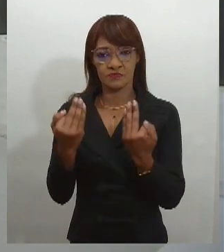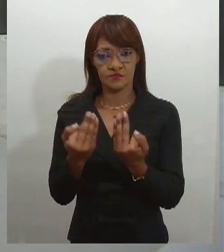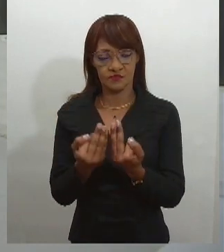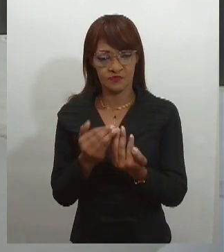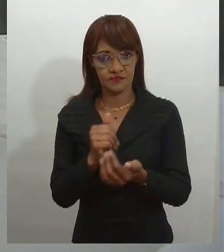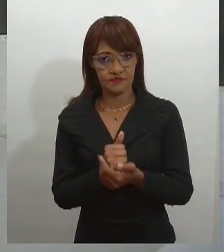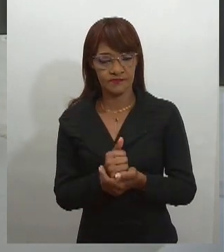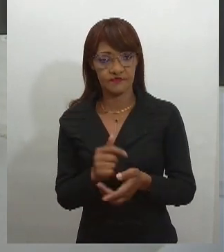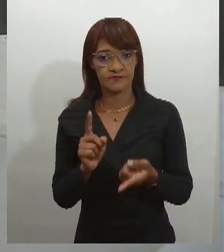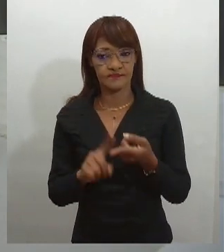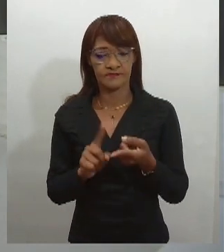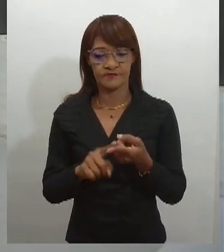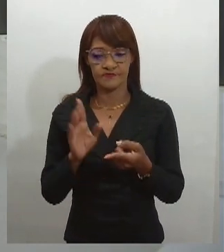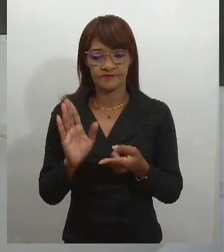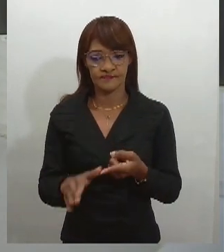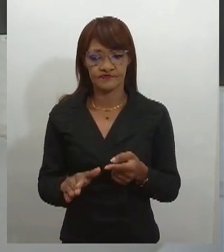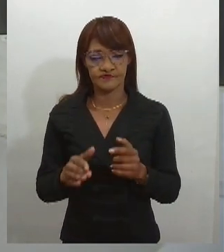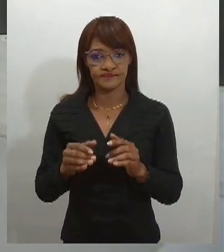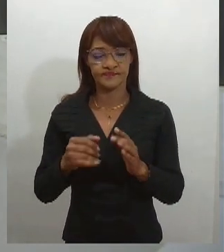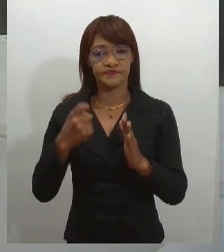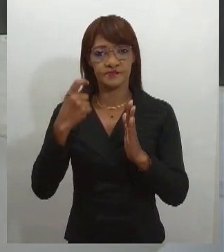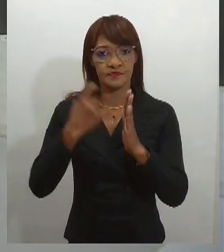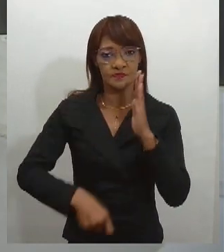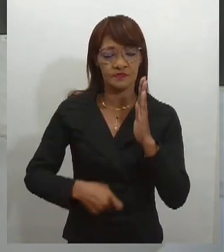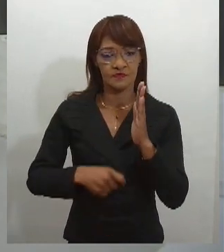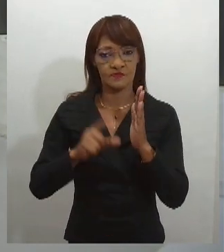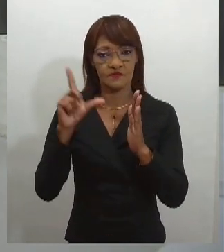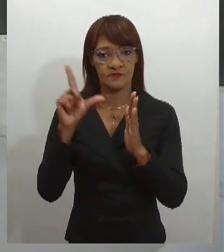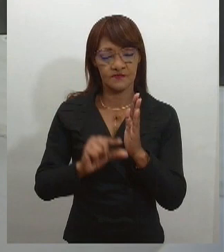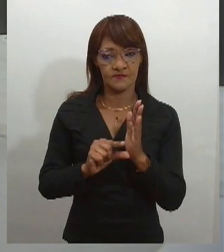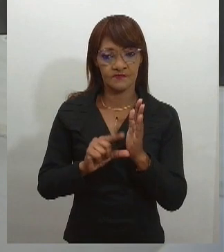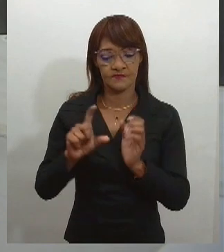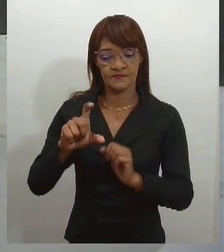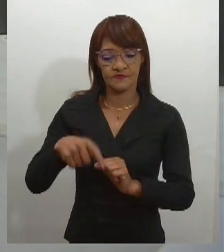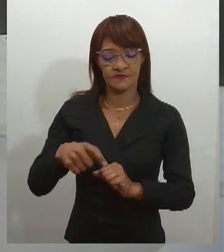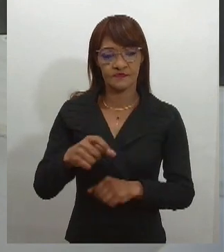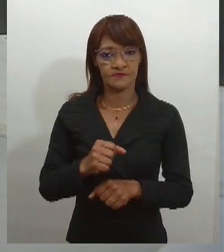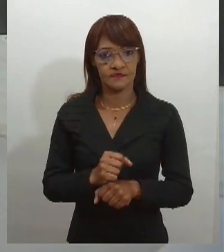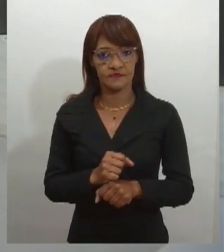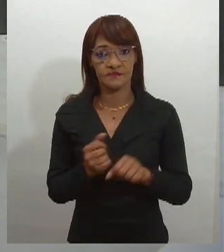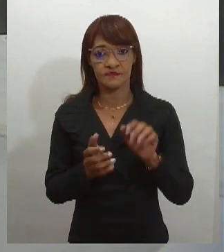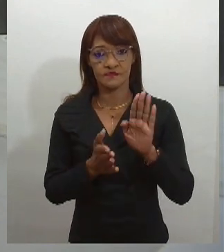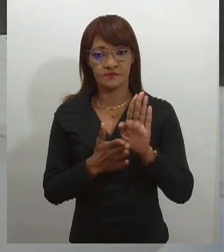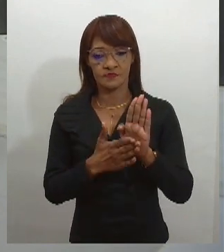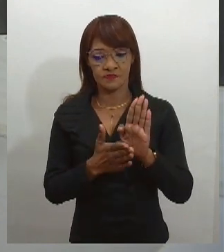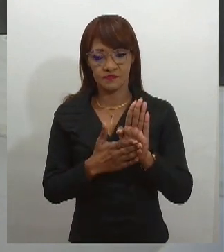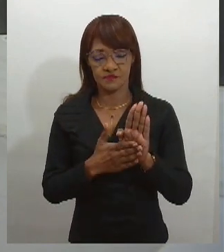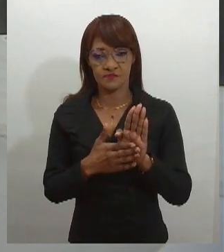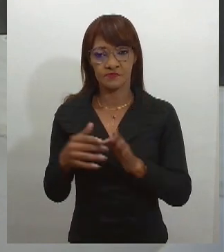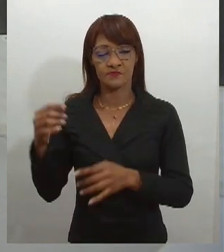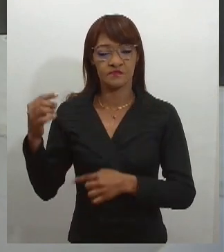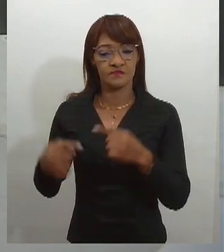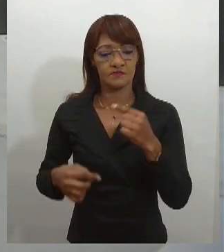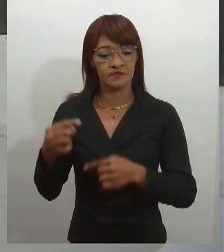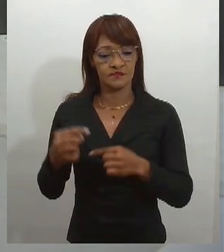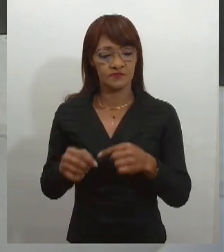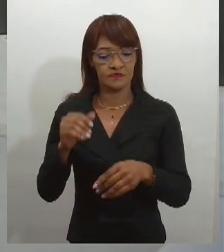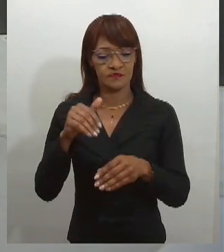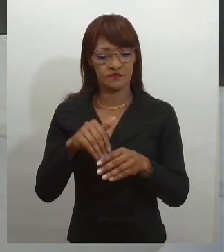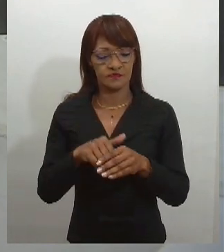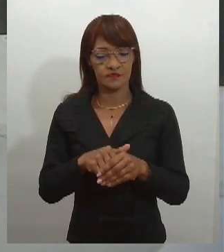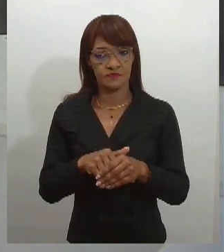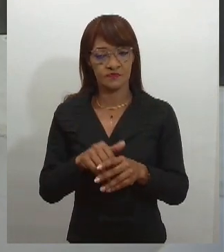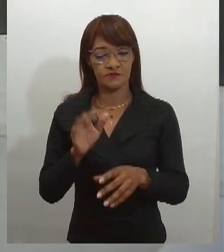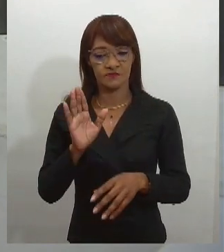a taxa de juros do rotativo do cartão de crédito. A proposta ainda será discutida e votada pelo Senado Federal.